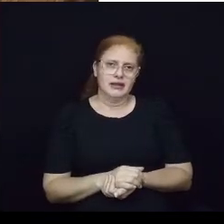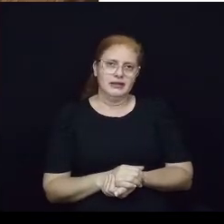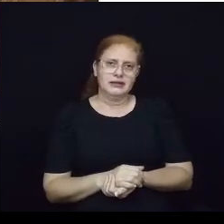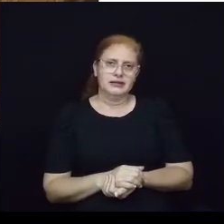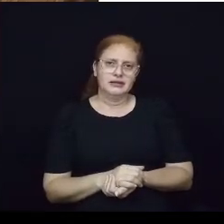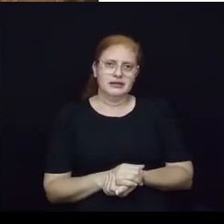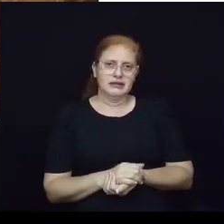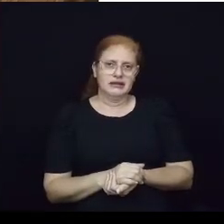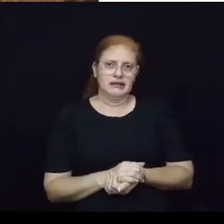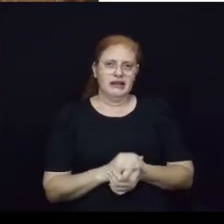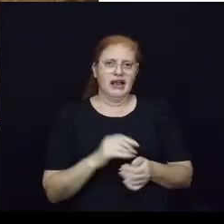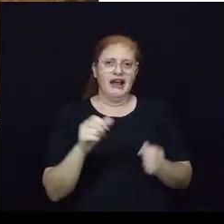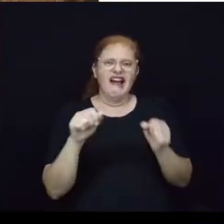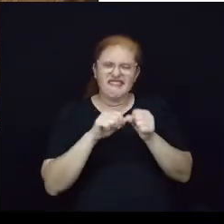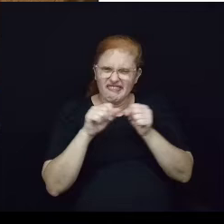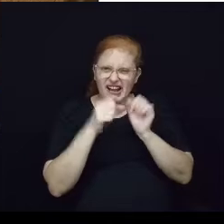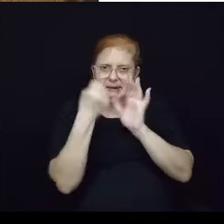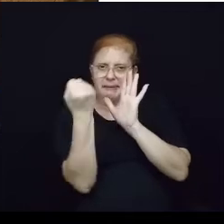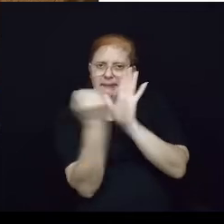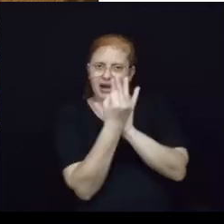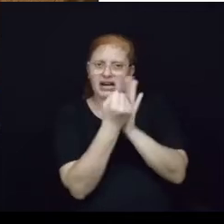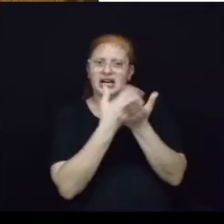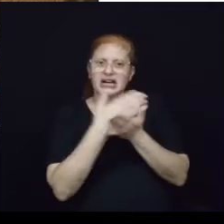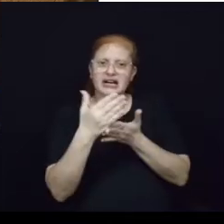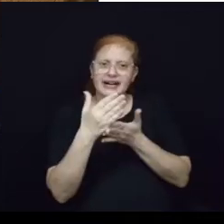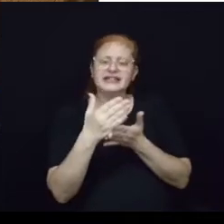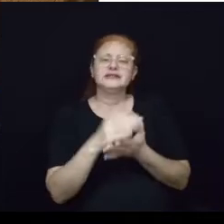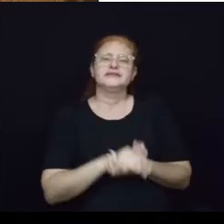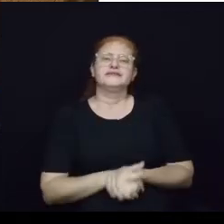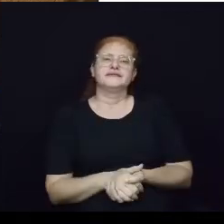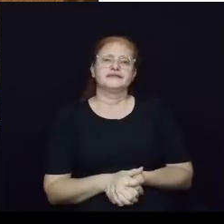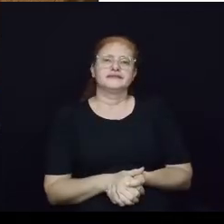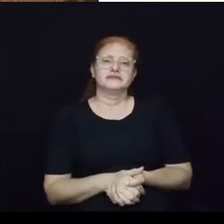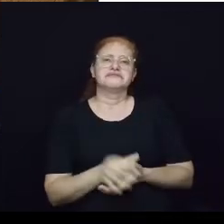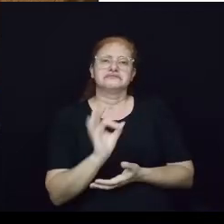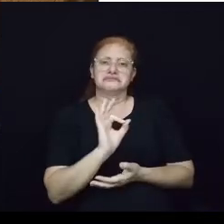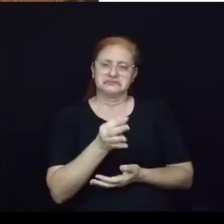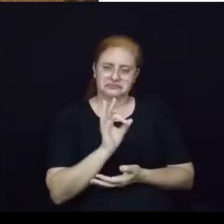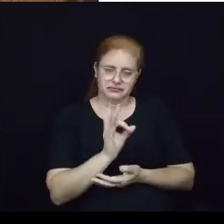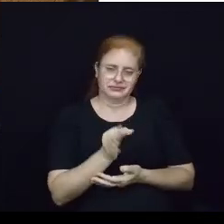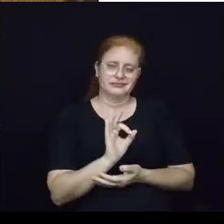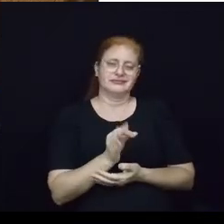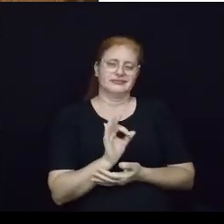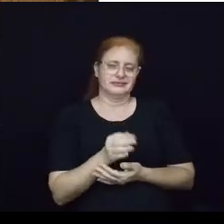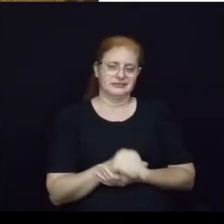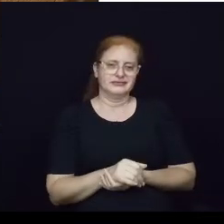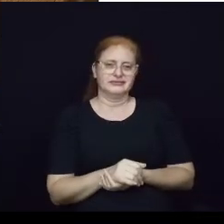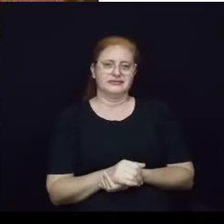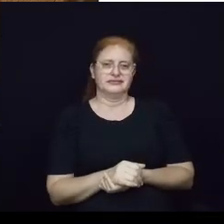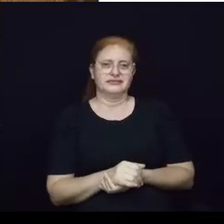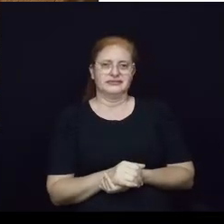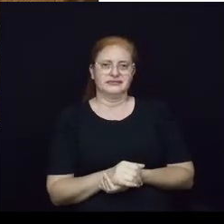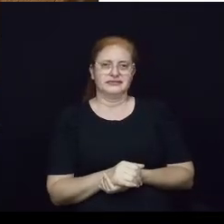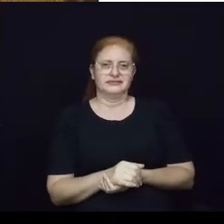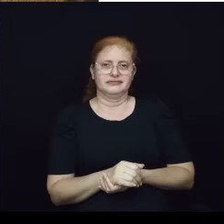E o desafio... As marcações iniciais são aquelas ali. Das pontas dos galhos. Aí era